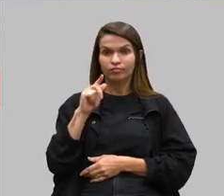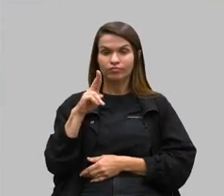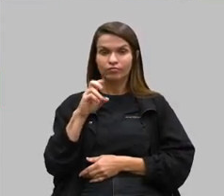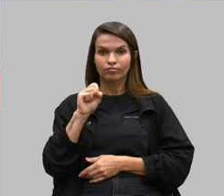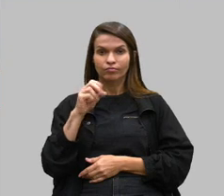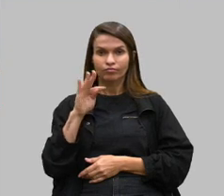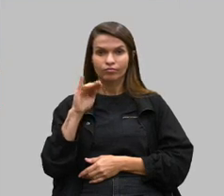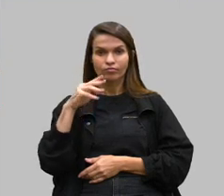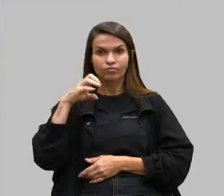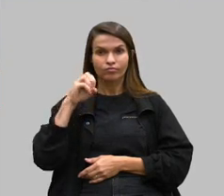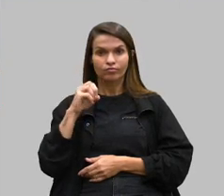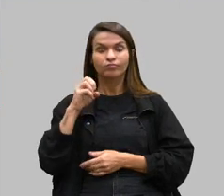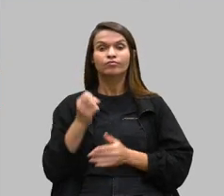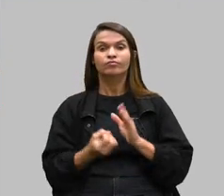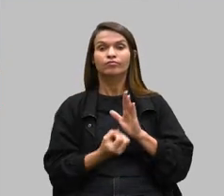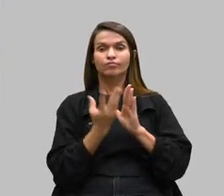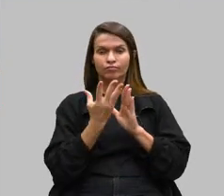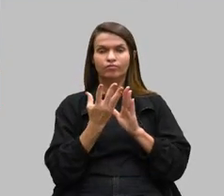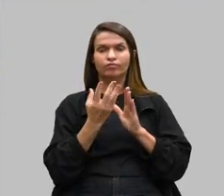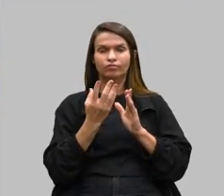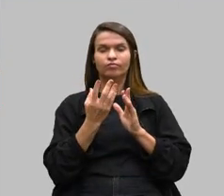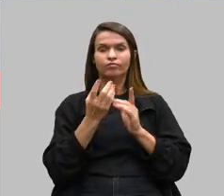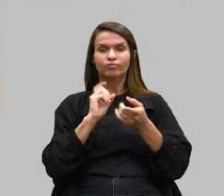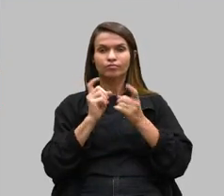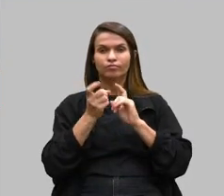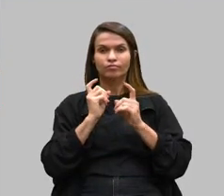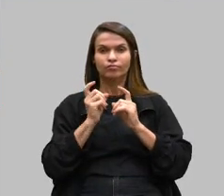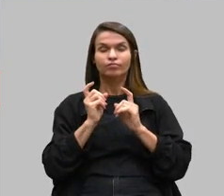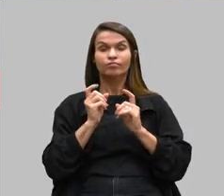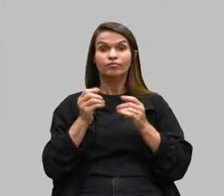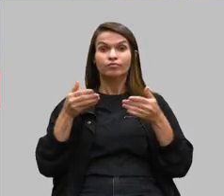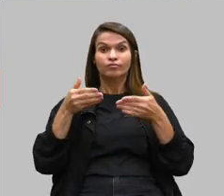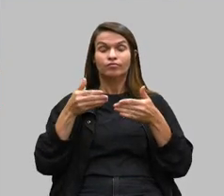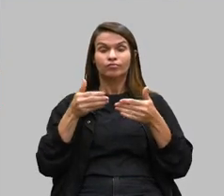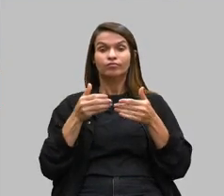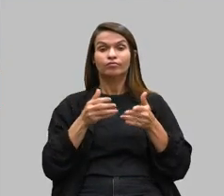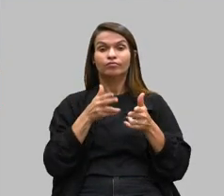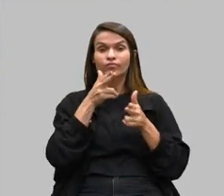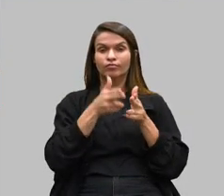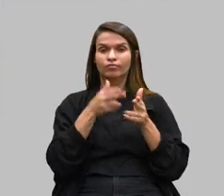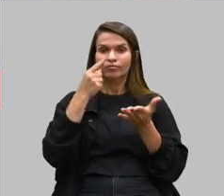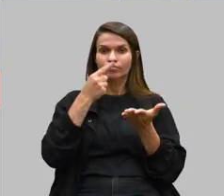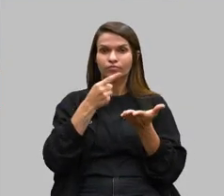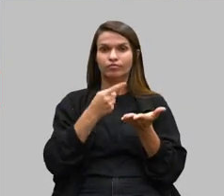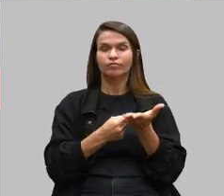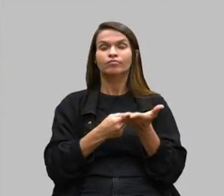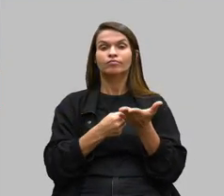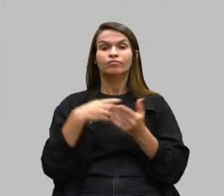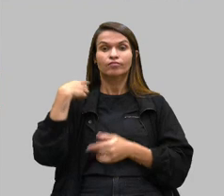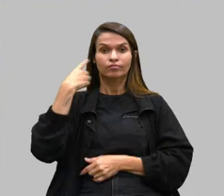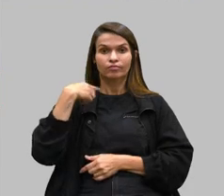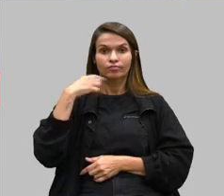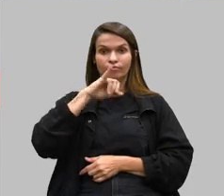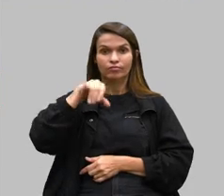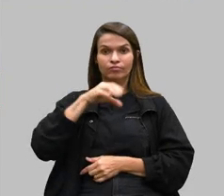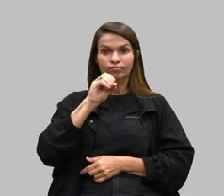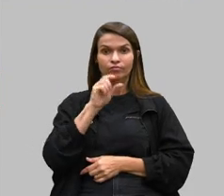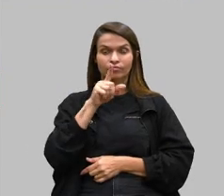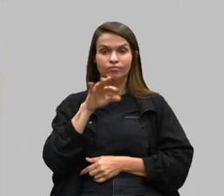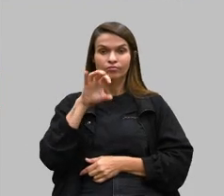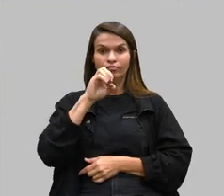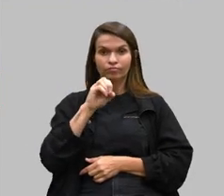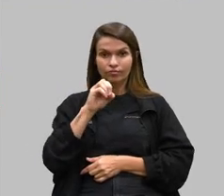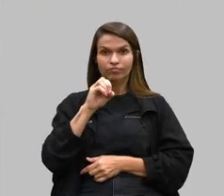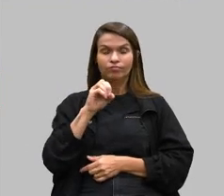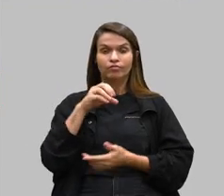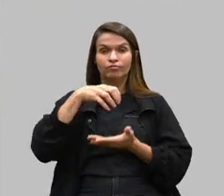a criação da comissão extraordinária prós ferrovias mineiras e o compromisso do então Deputado João Leite que presidiu